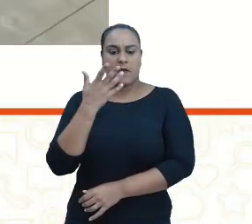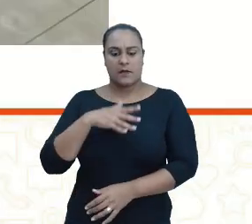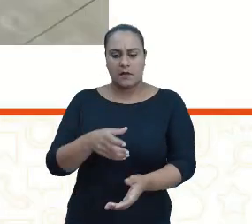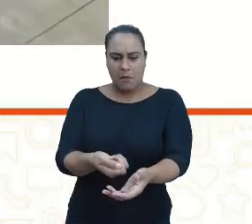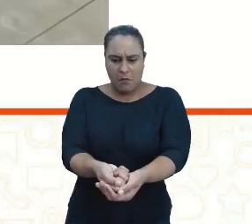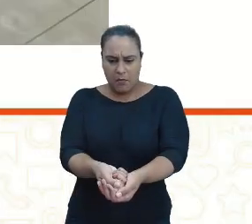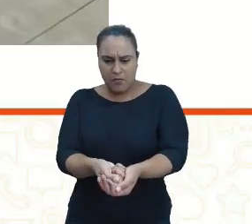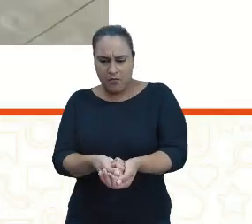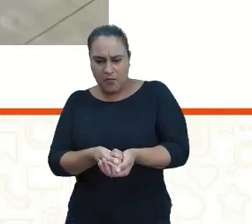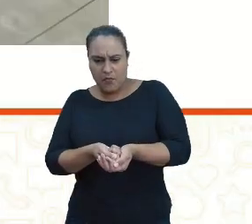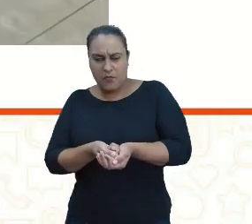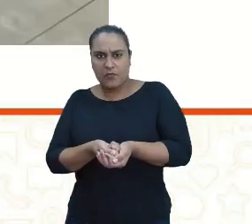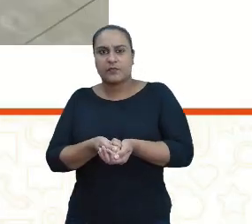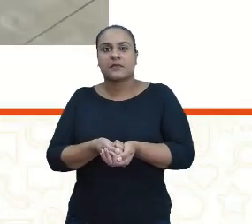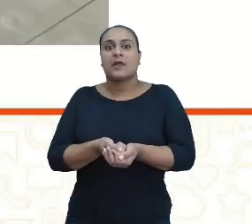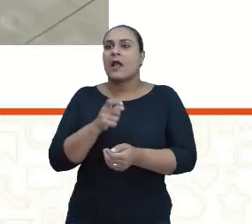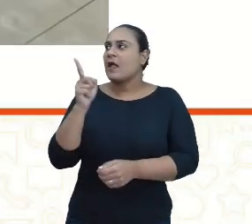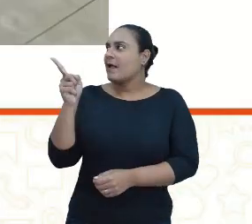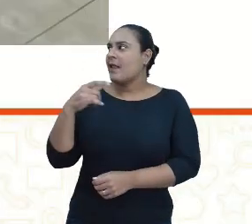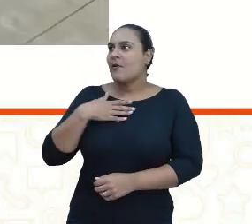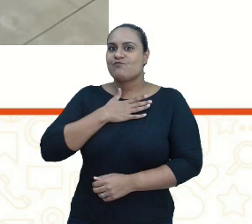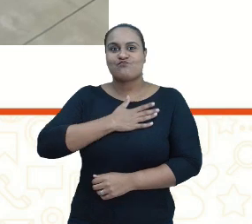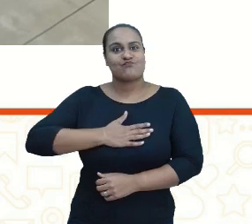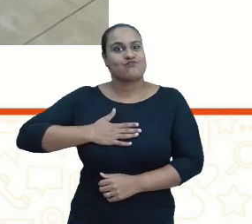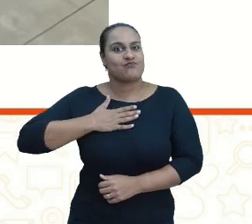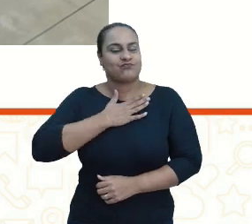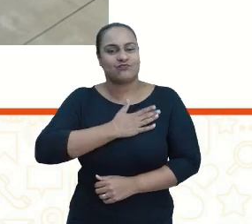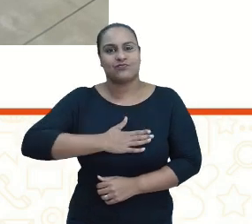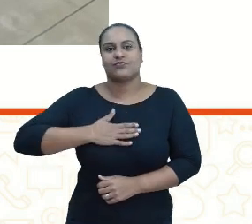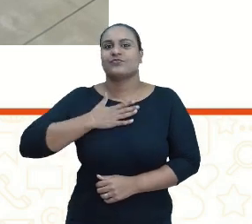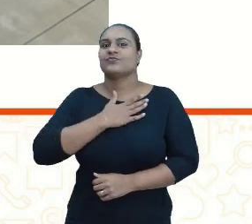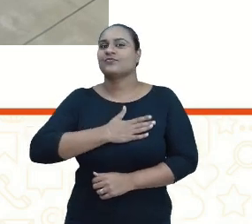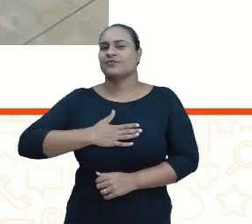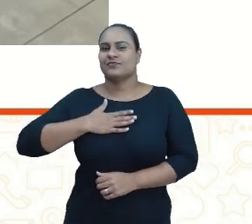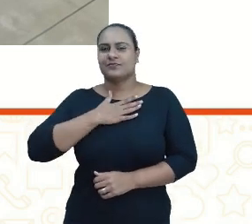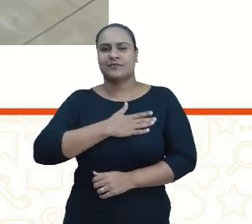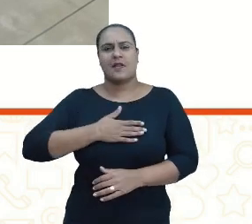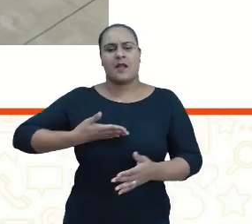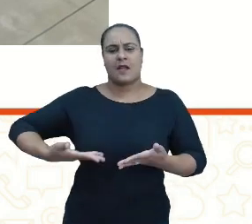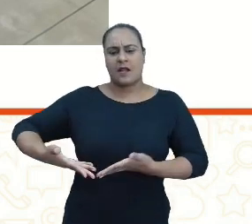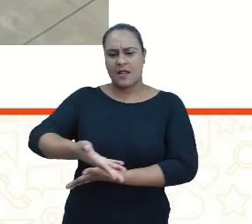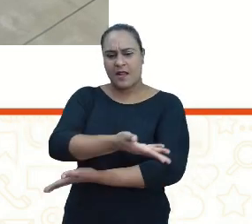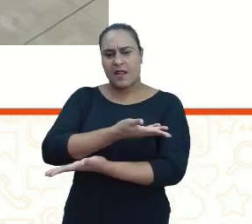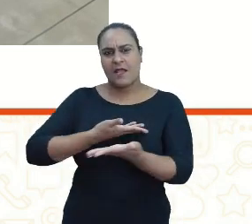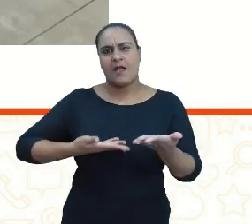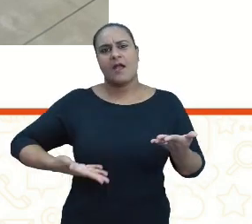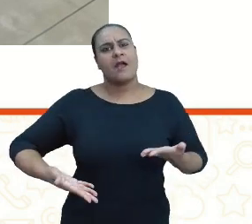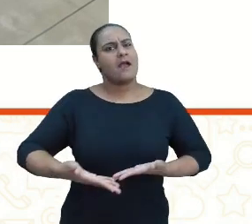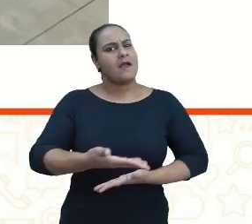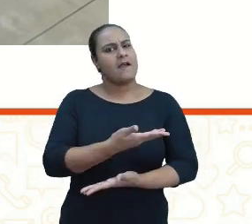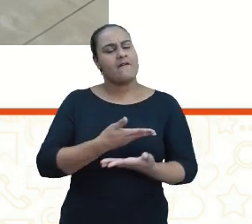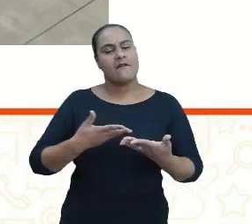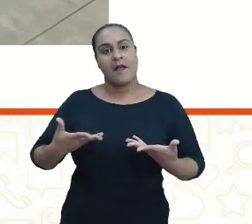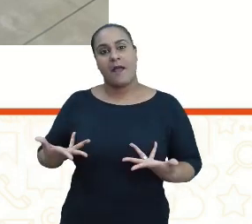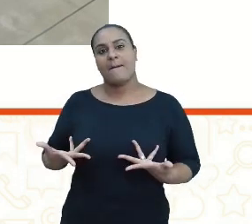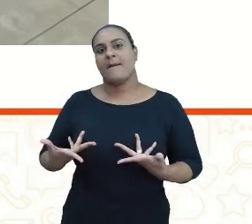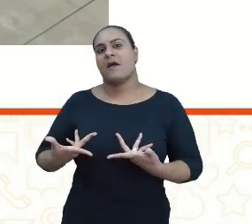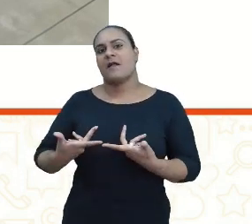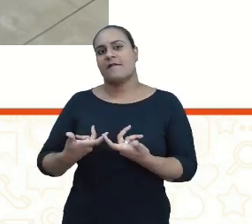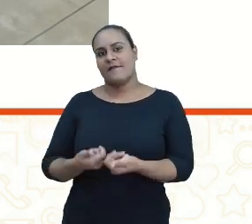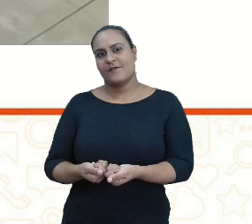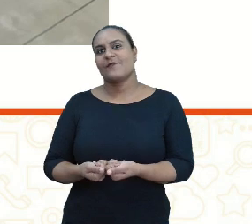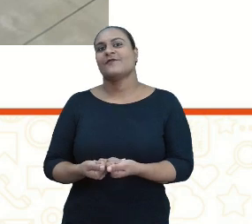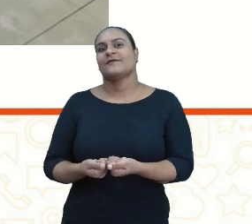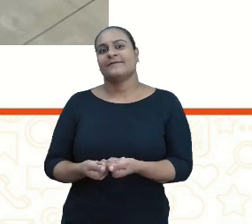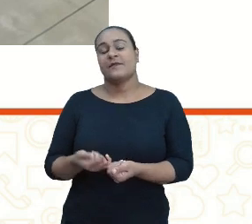do pneu. E foi assim, um momento que ela gostou muito, assim, a cooperação, o envolvimento com o colega, né? Ali